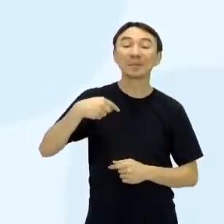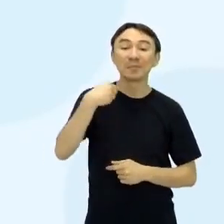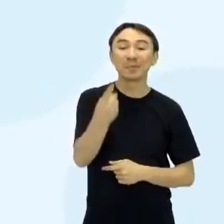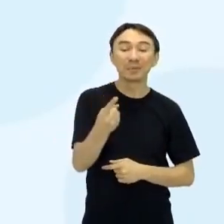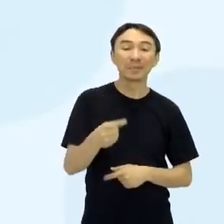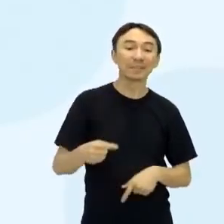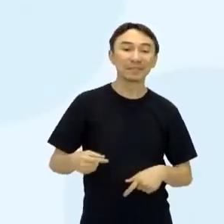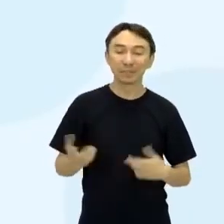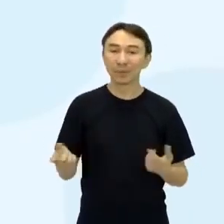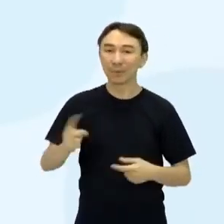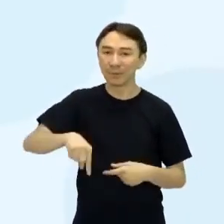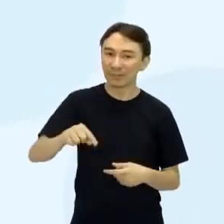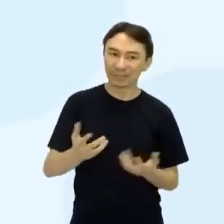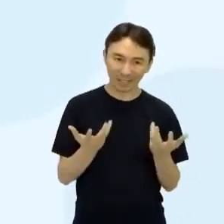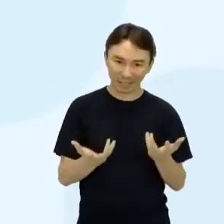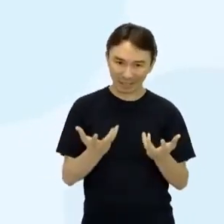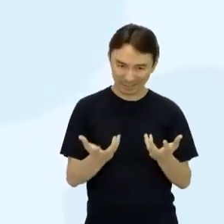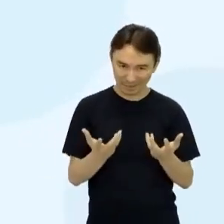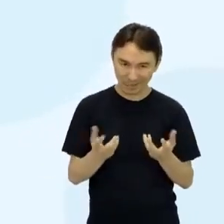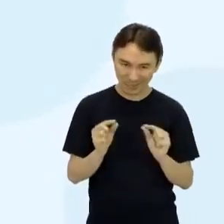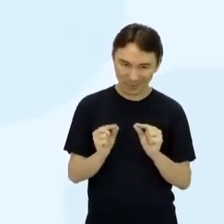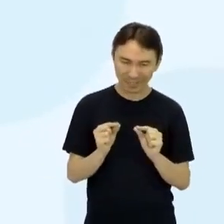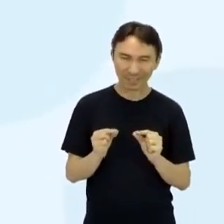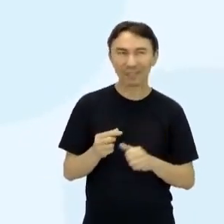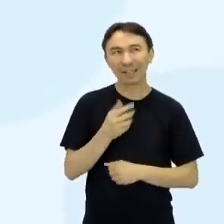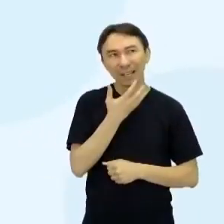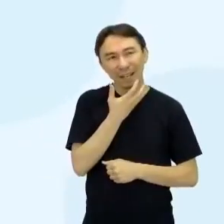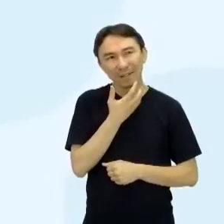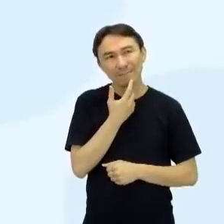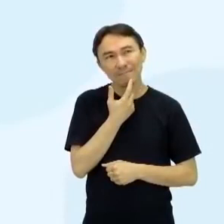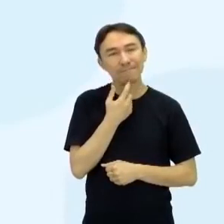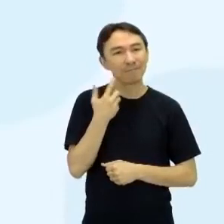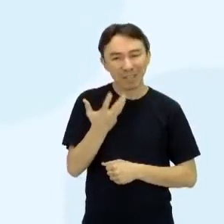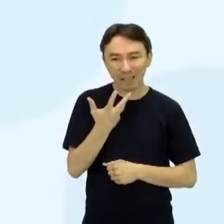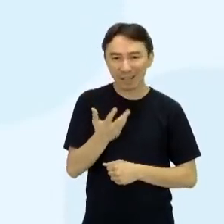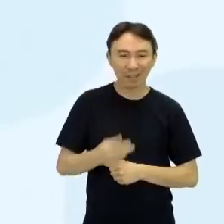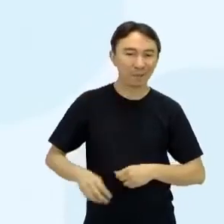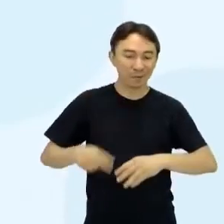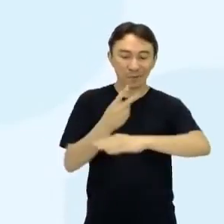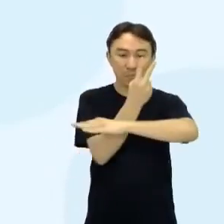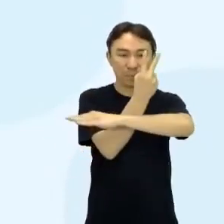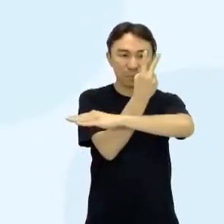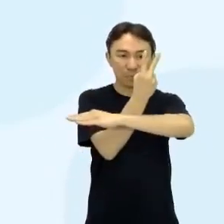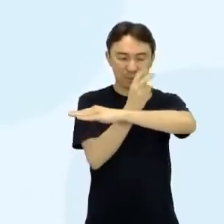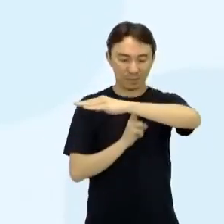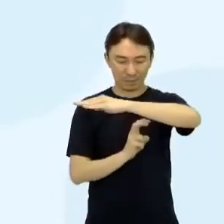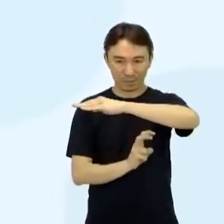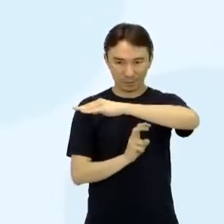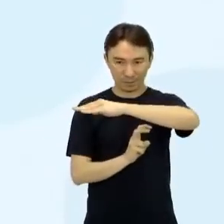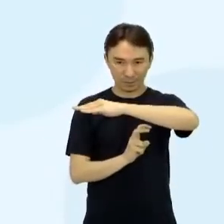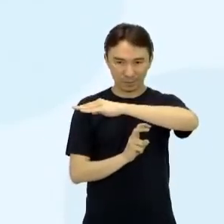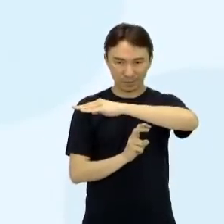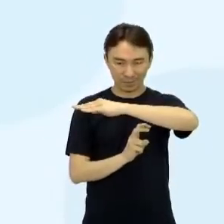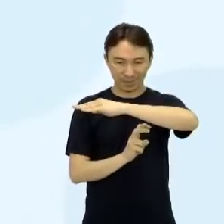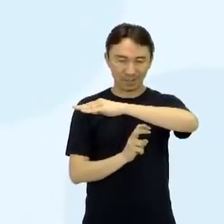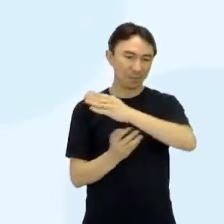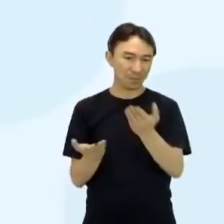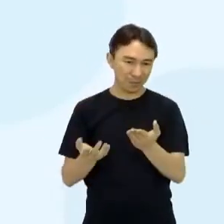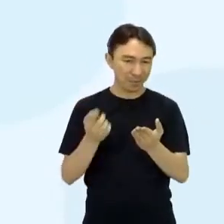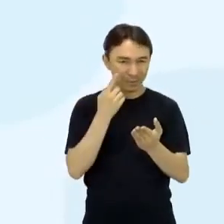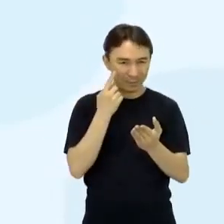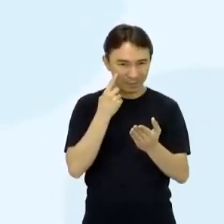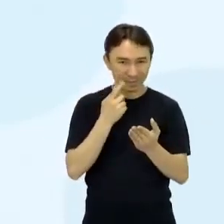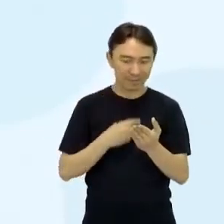separar a parte que queremos. Se eu queria 2/5, né? Olha só, eram 2/5, eu vou separar